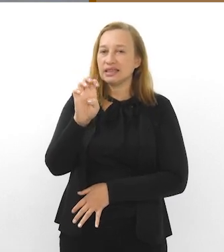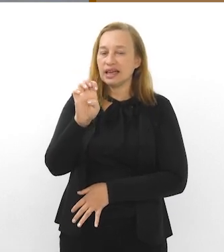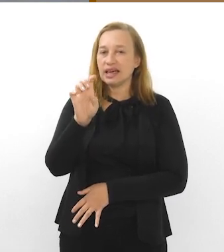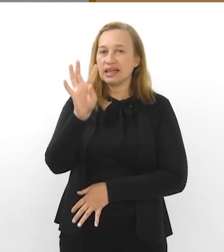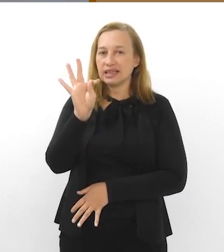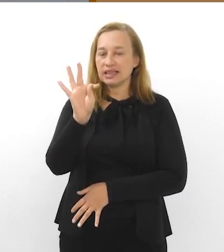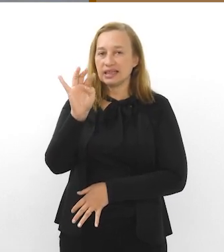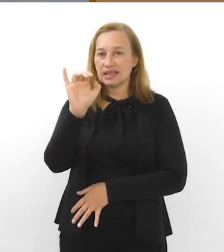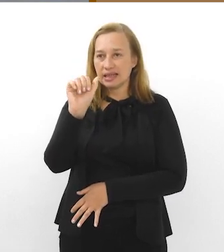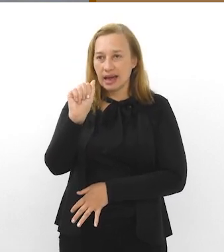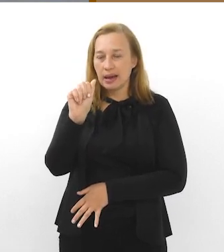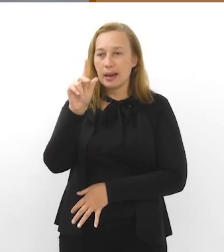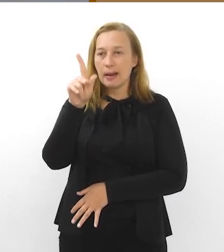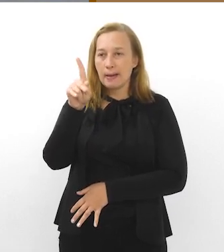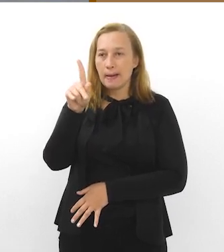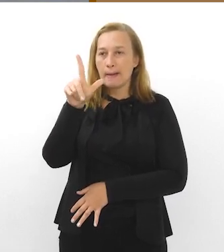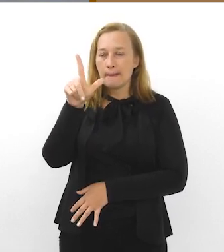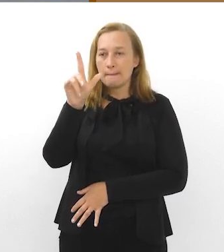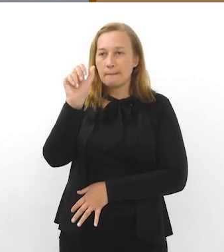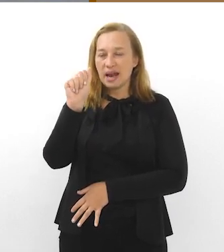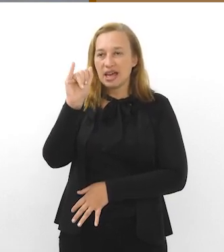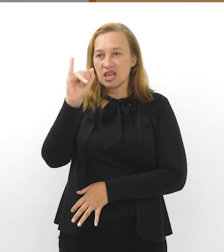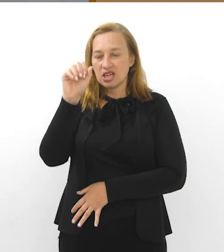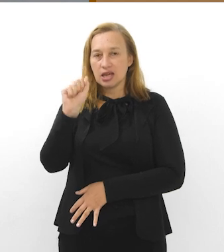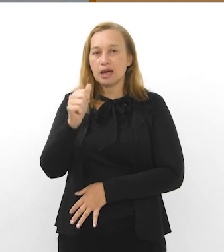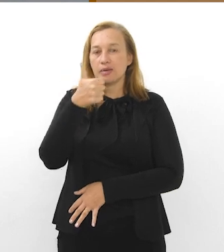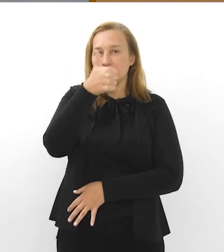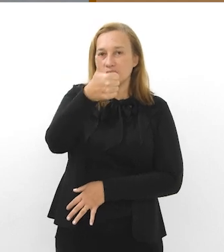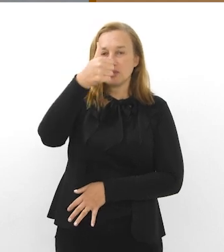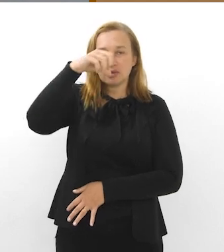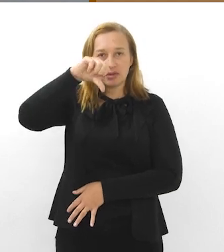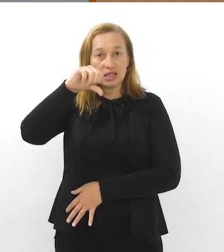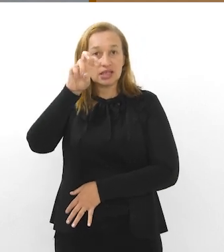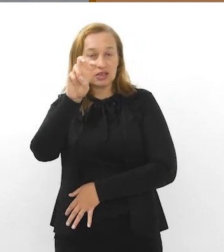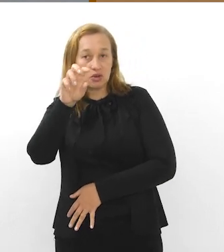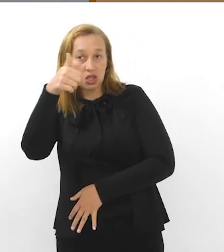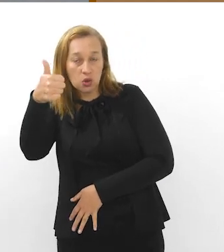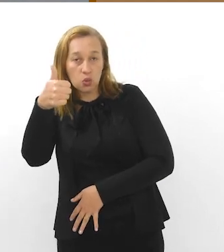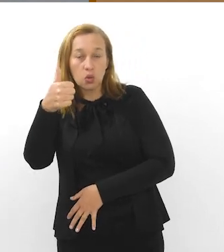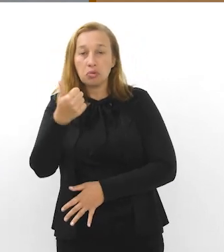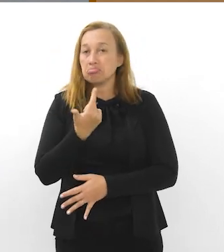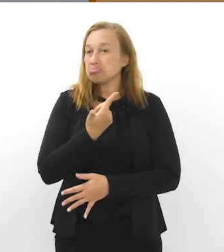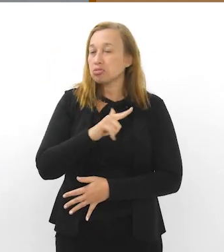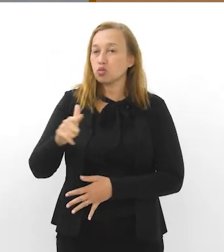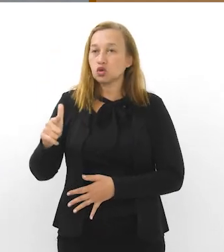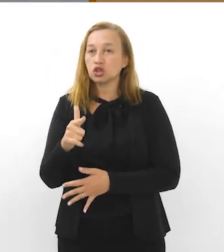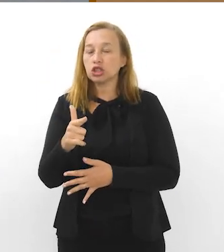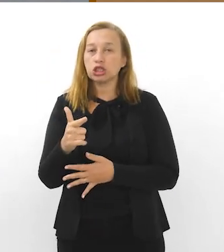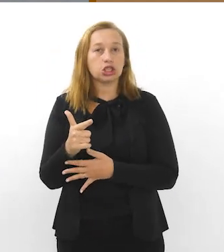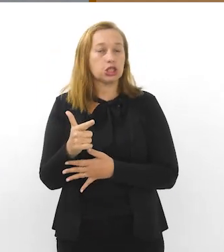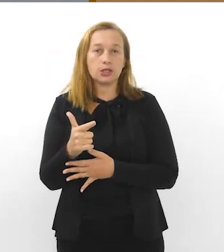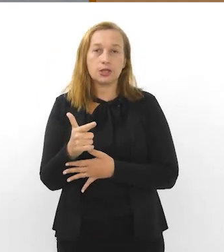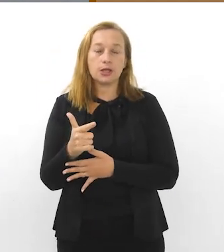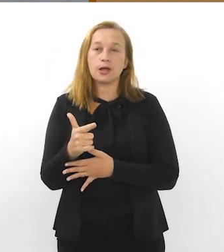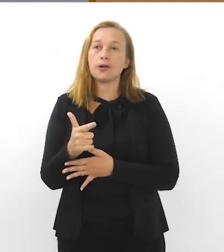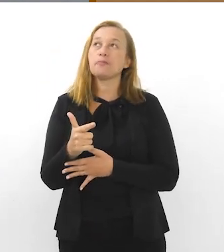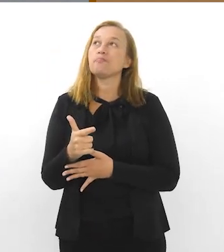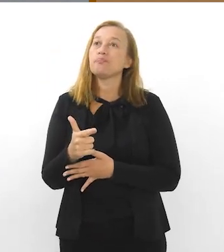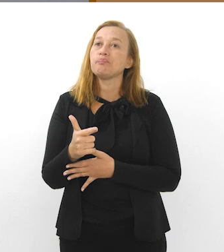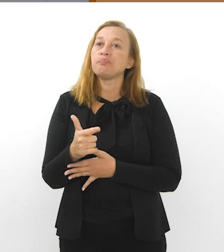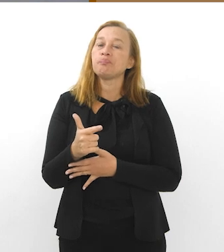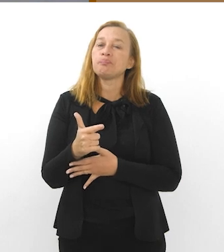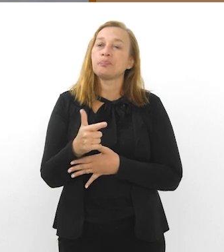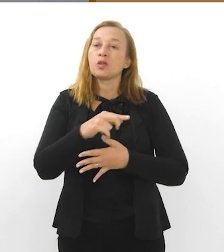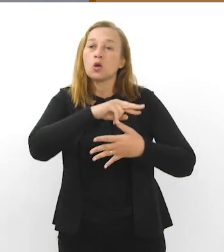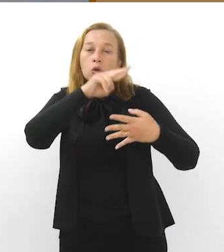tetraplégica. Eu nasci em 1951, não havia muitos recursos. Eu lembro que meus pais forravam o balcão da loja, eu